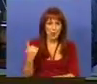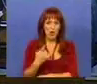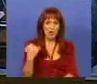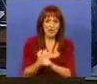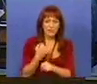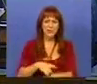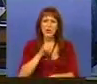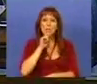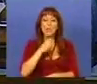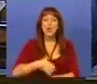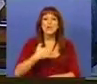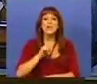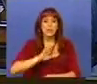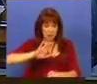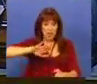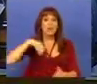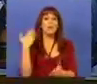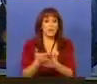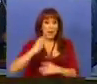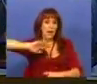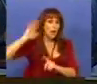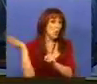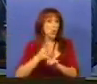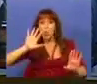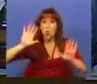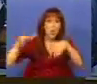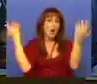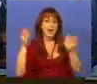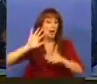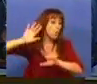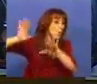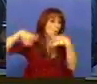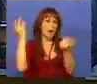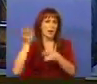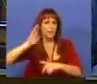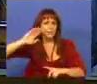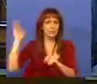E pode significar a aplicação de qualquer pena